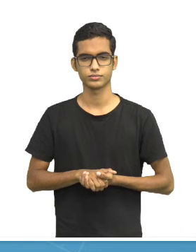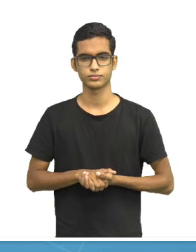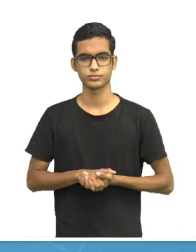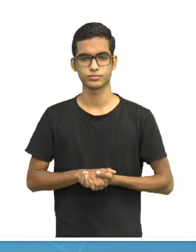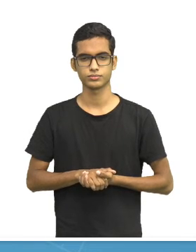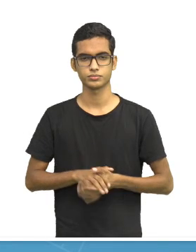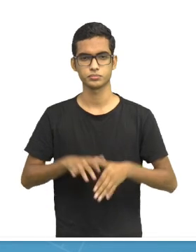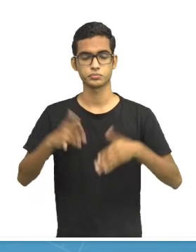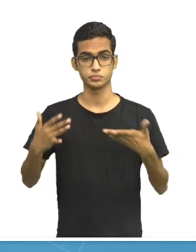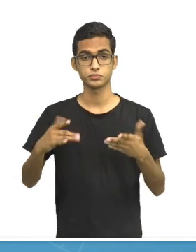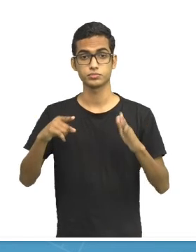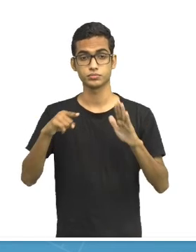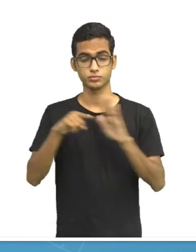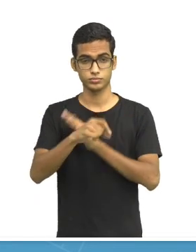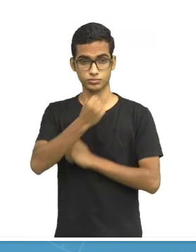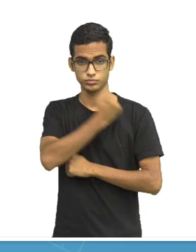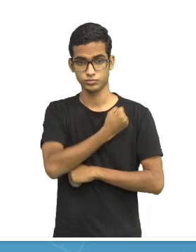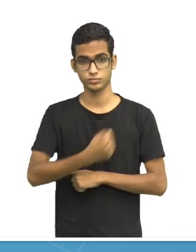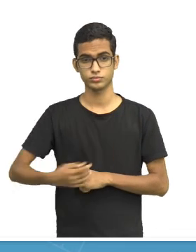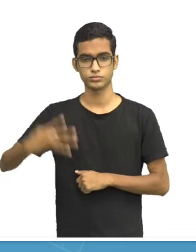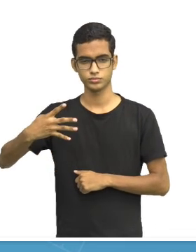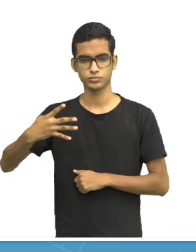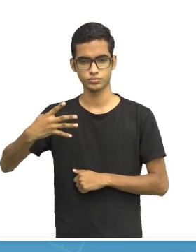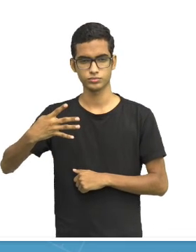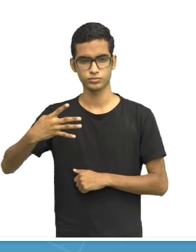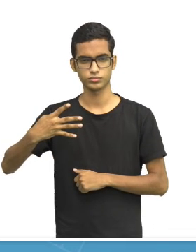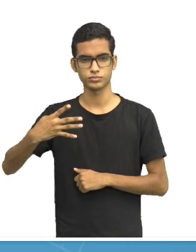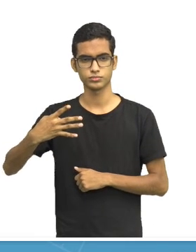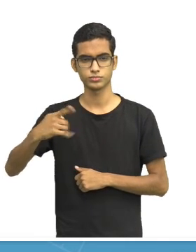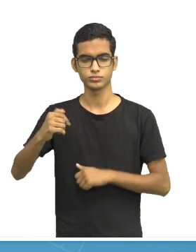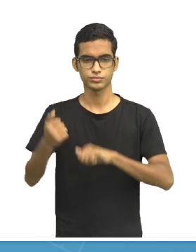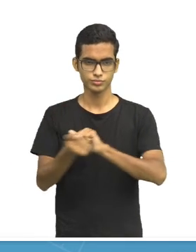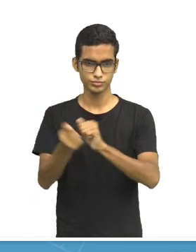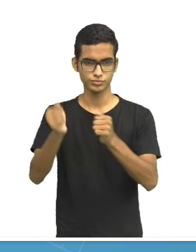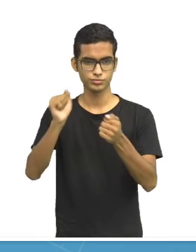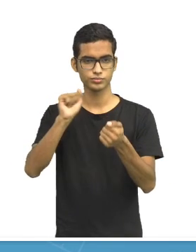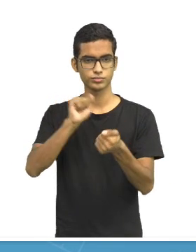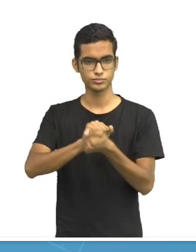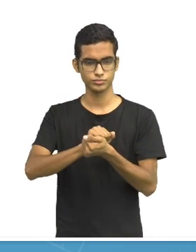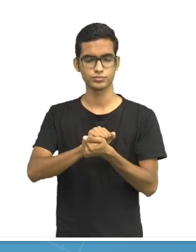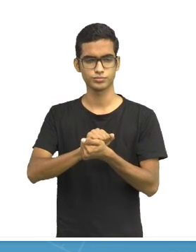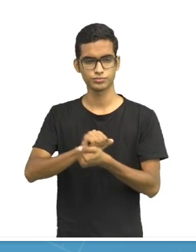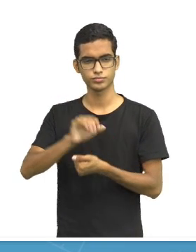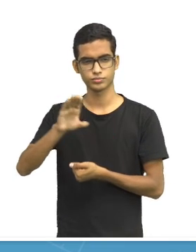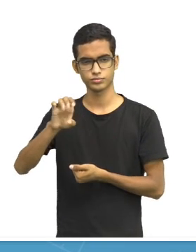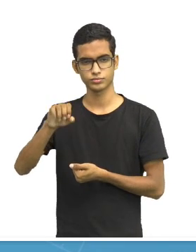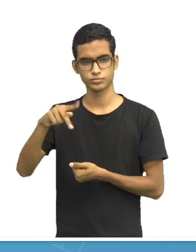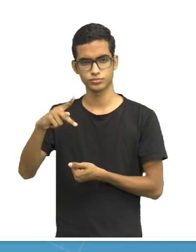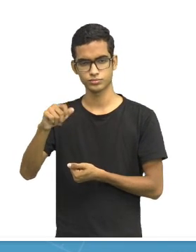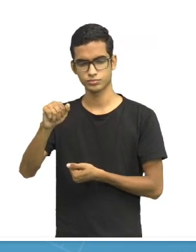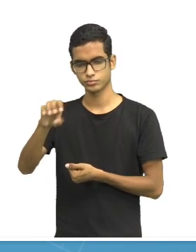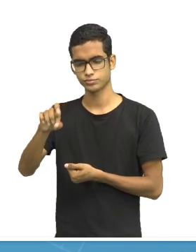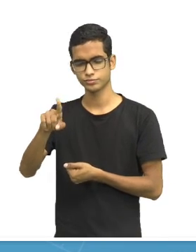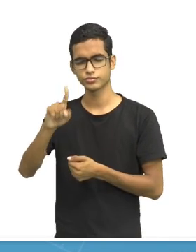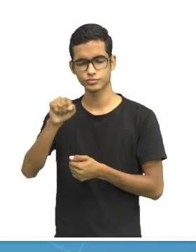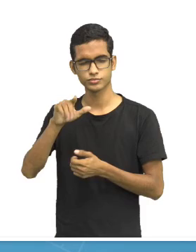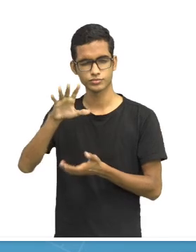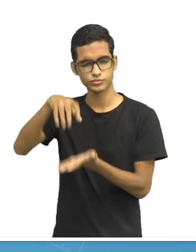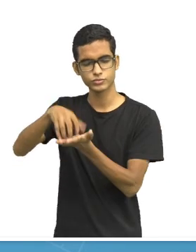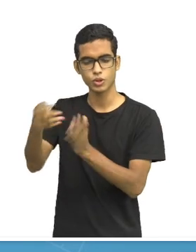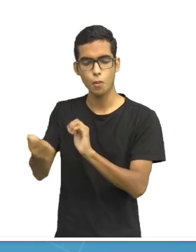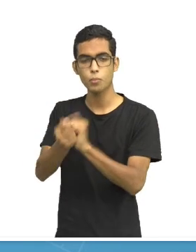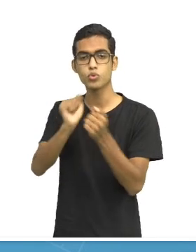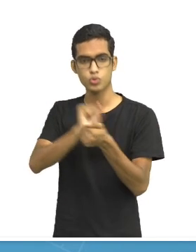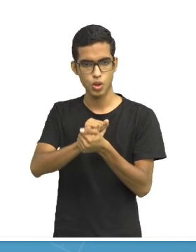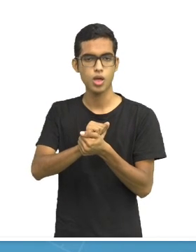Então, essa questão, ela foi adaptada do CESP-CEBRASP, tá? Então, vocês analisem